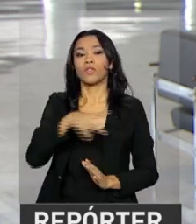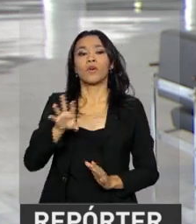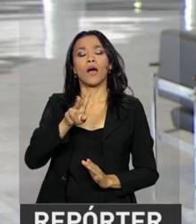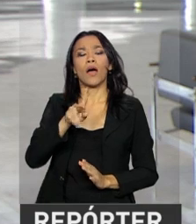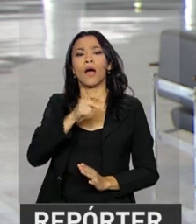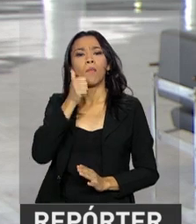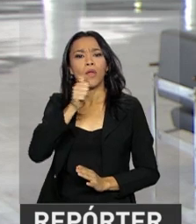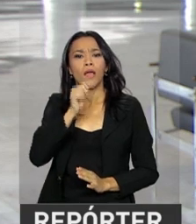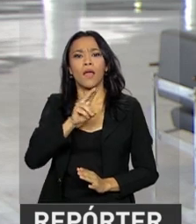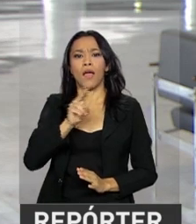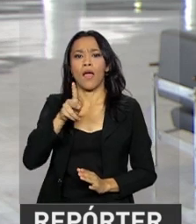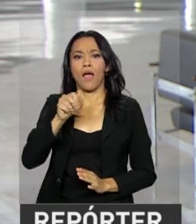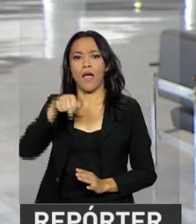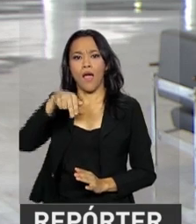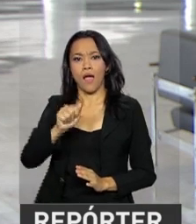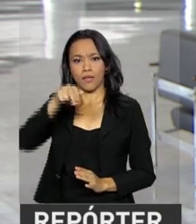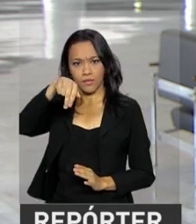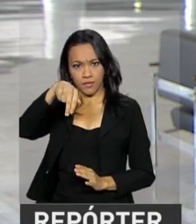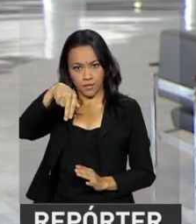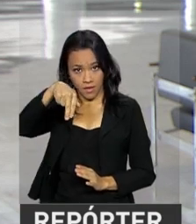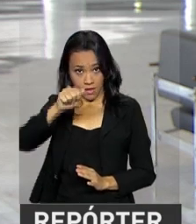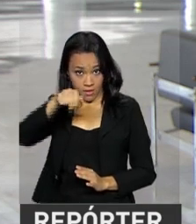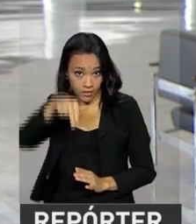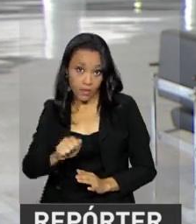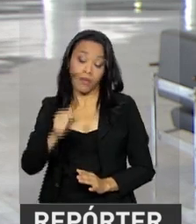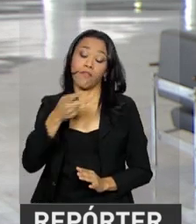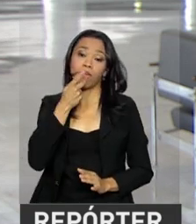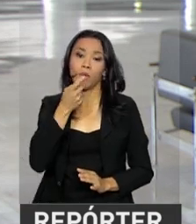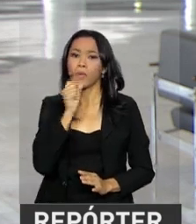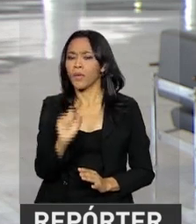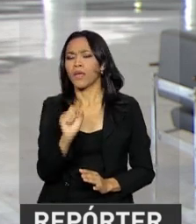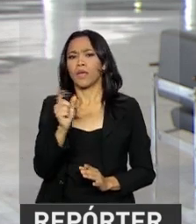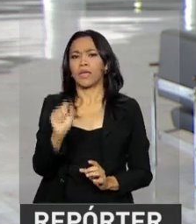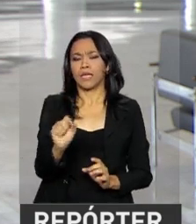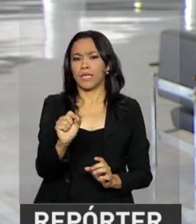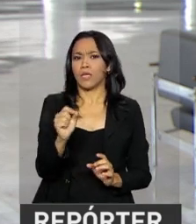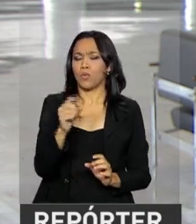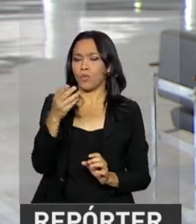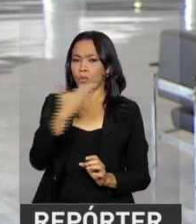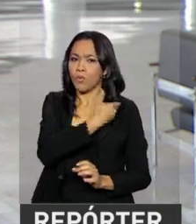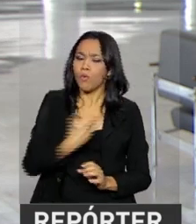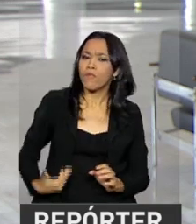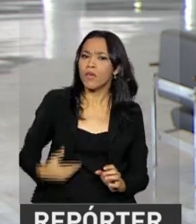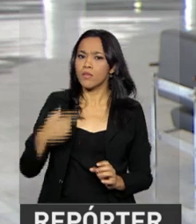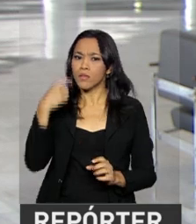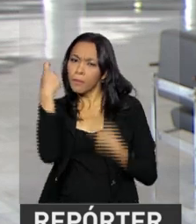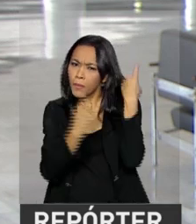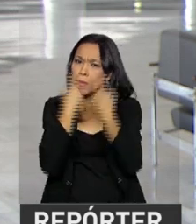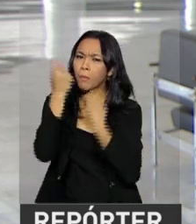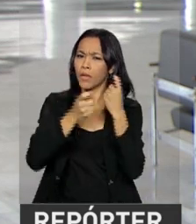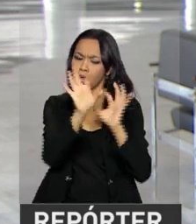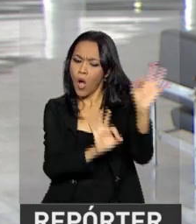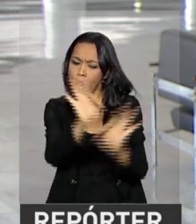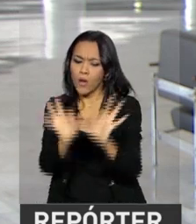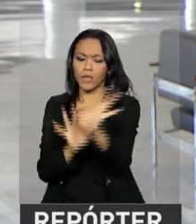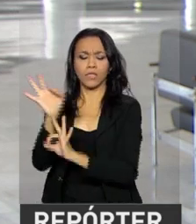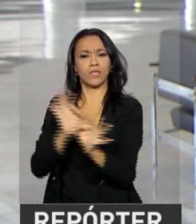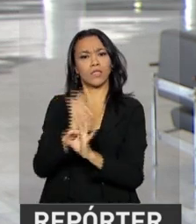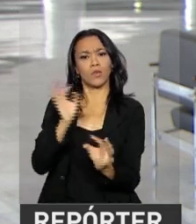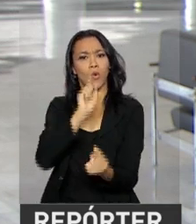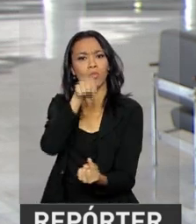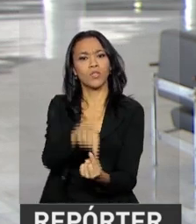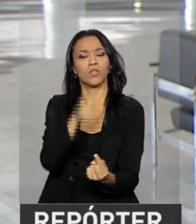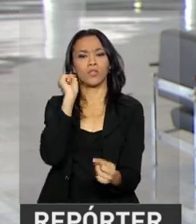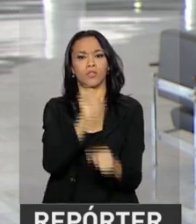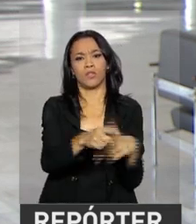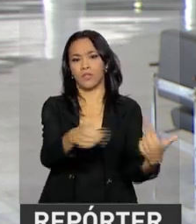Vescovi, disse que o Estado está muito envolvido, o governo está envolvido aí nas reformas estruturais para retomar o crescimento e gerar mais empregos